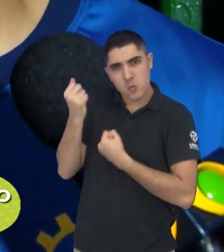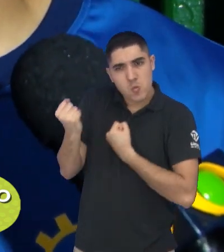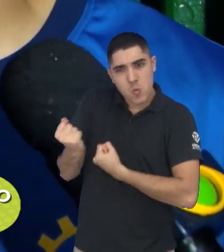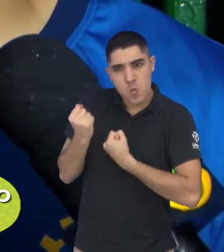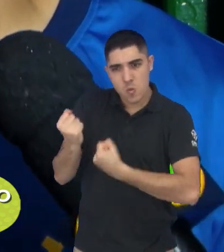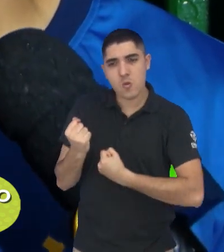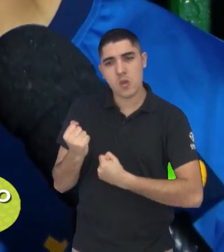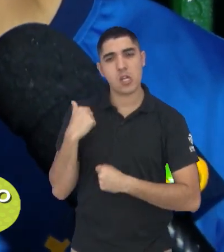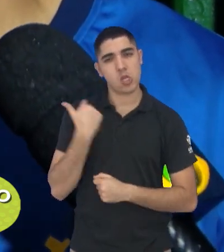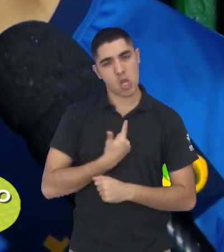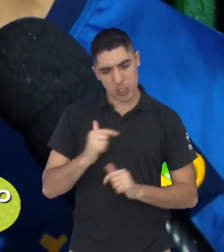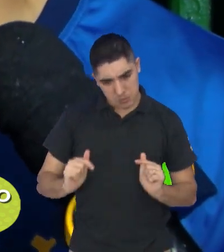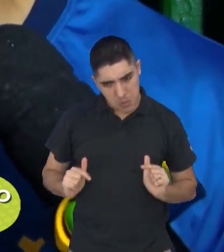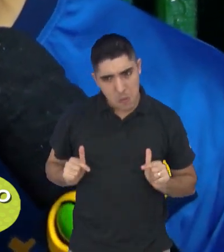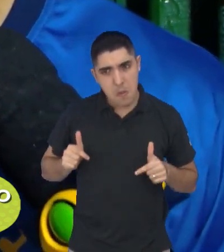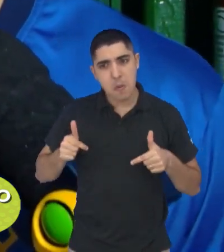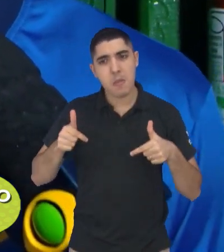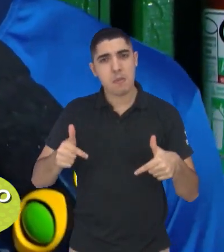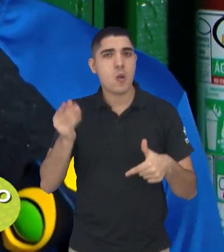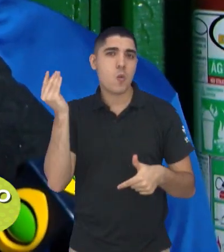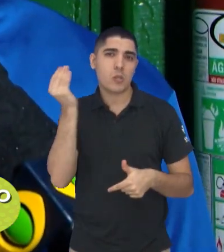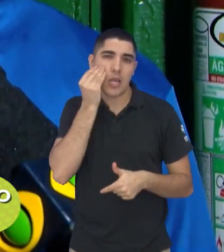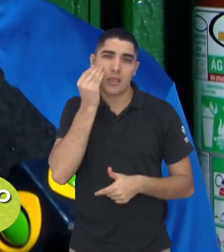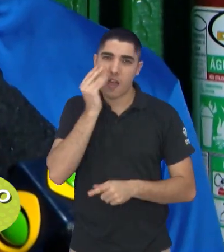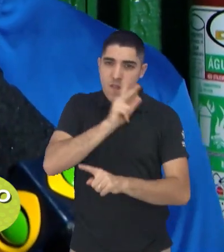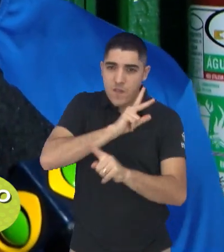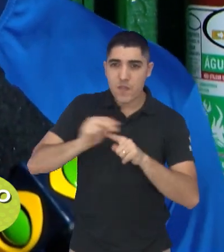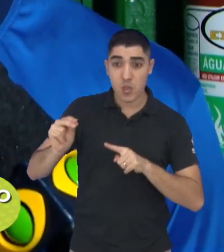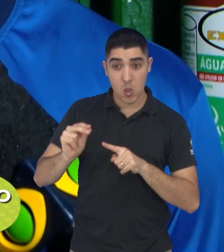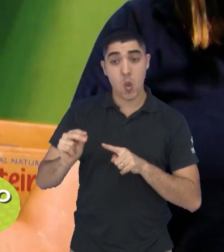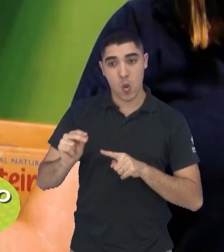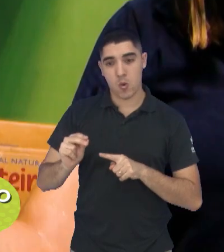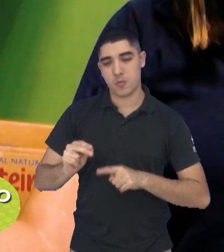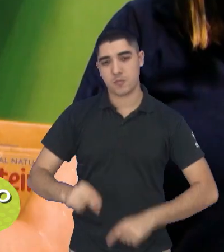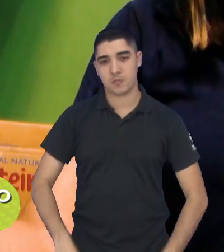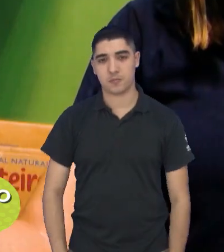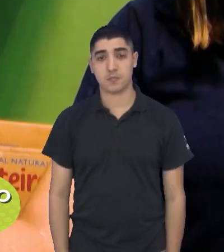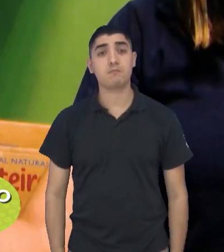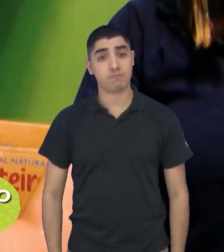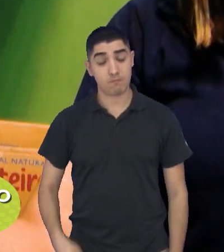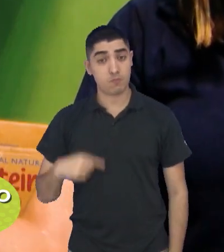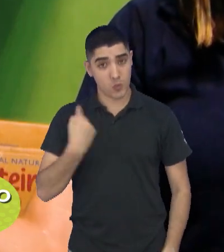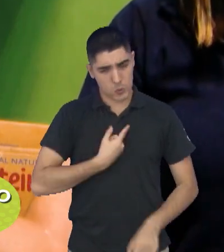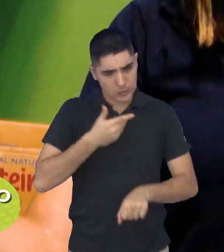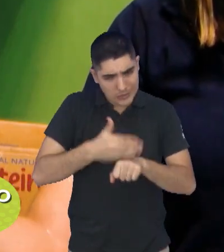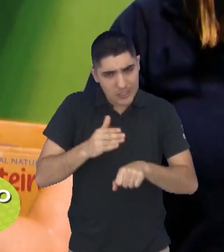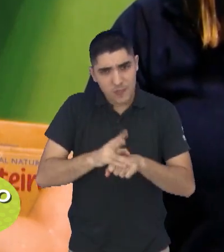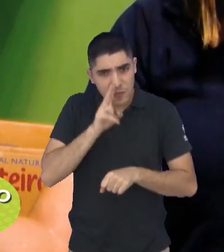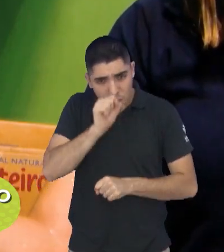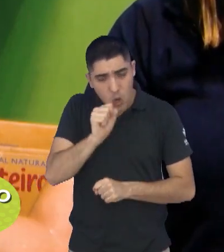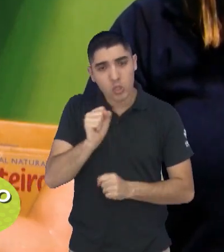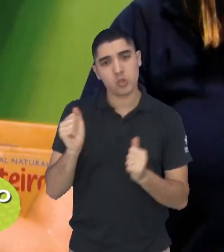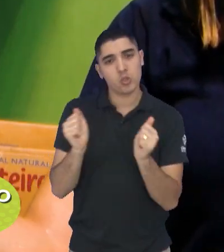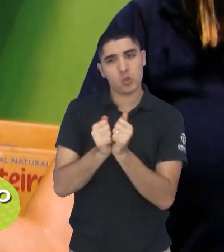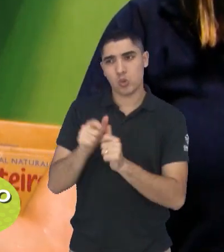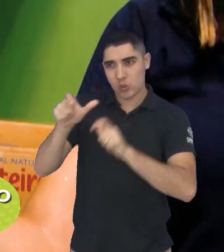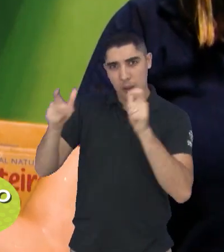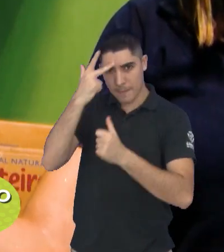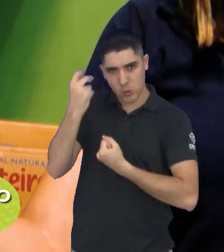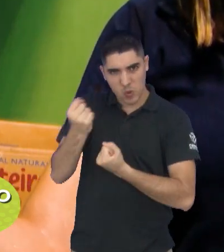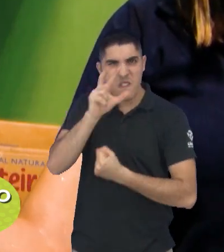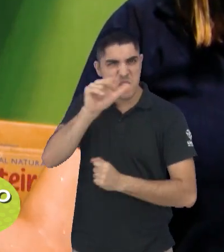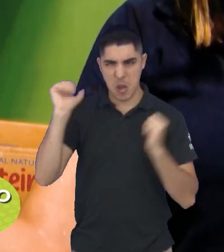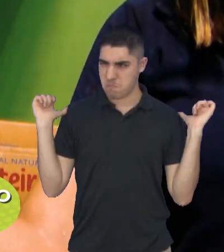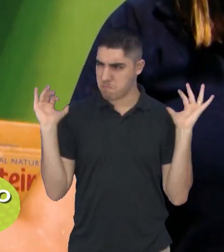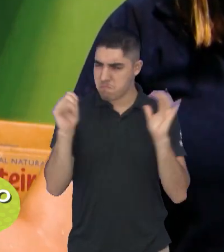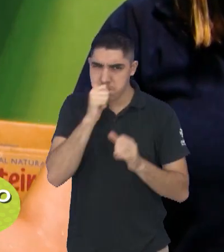e fazer o que a gente tem feito em busca da vitória desde o começo do jogo, que é o mais importante. É muito forte, junto com a nossa torcida, tenho certeza que eles vão lotar e nós